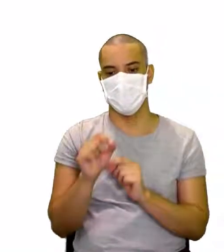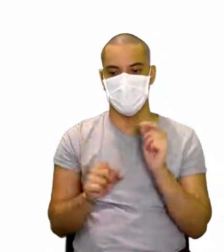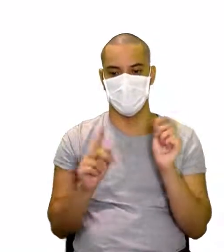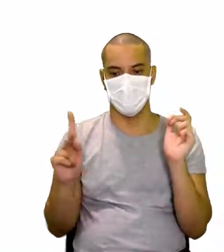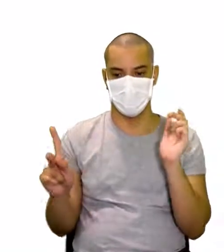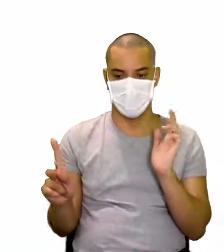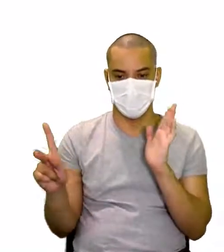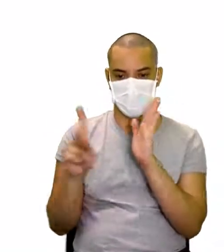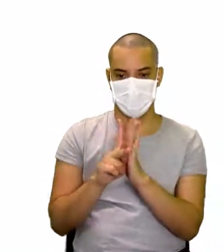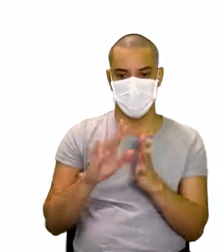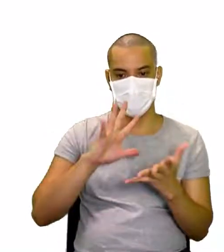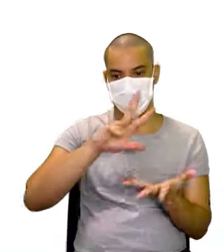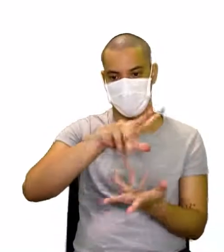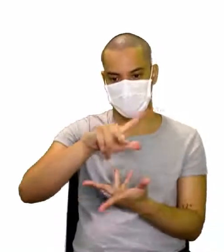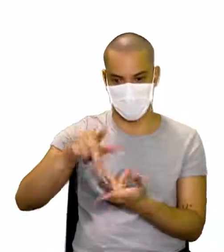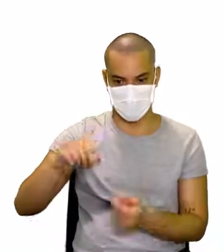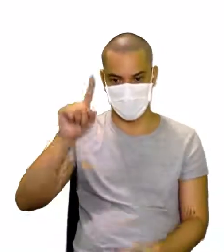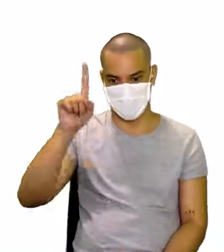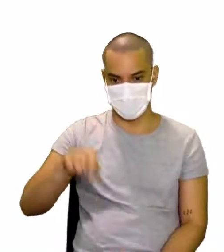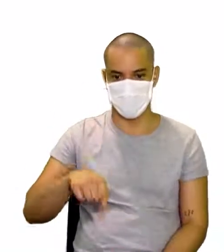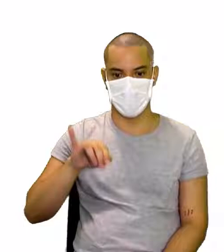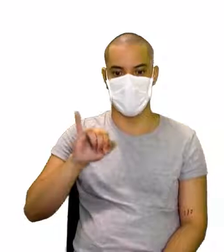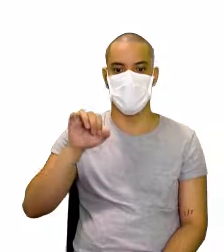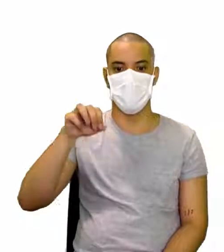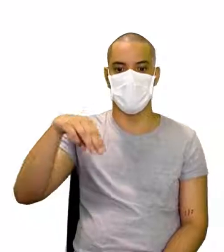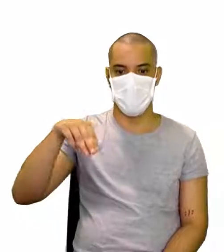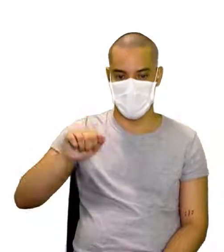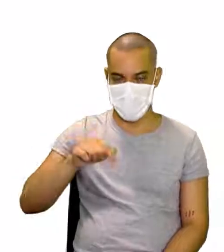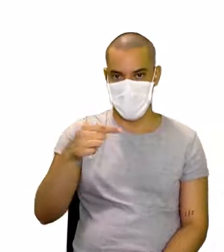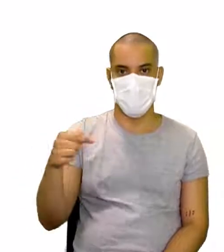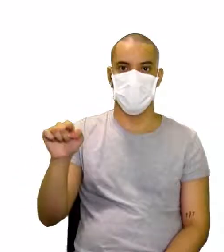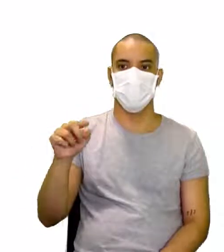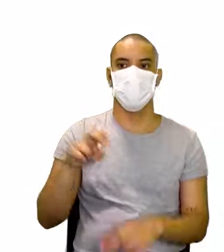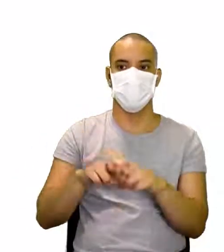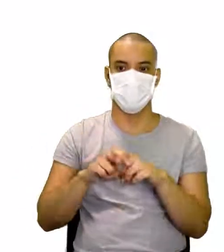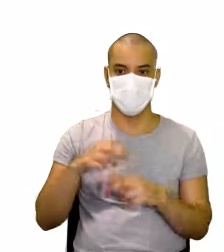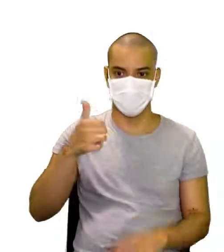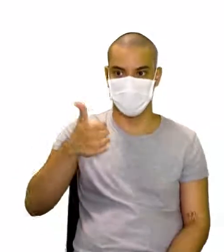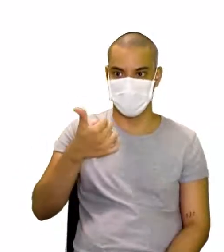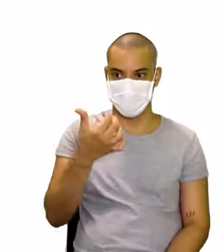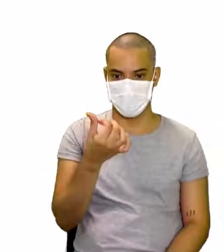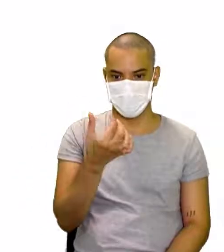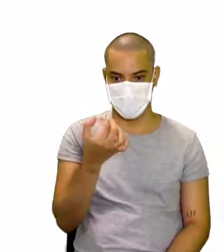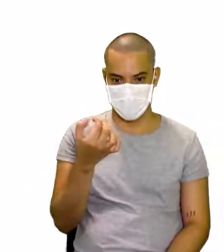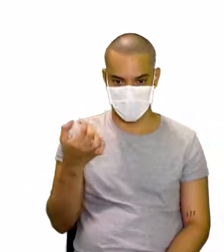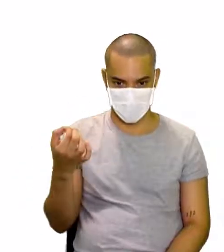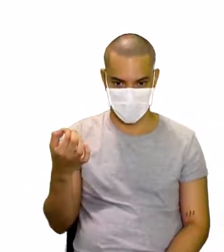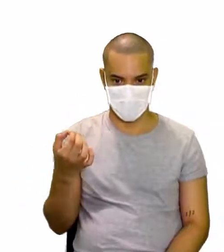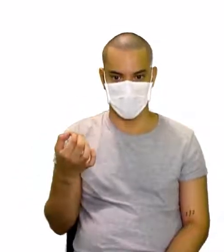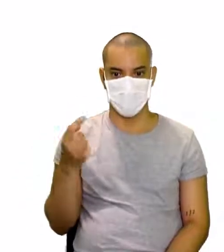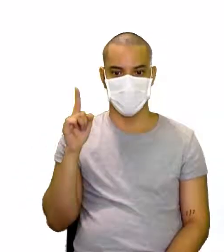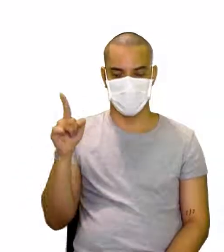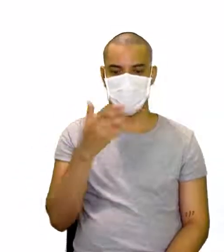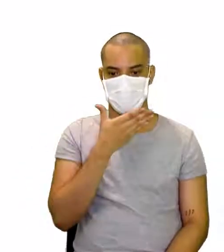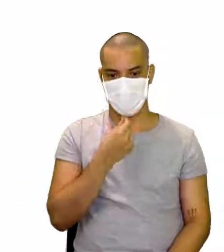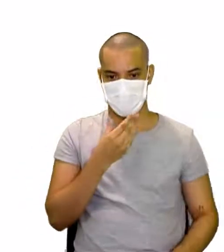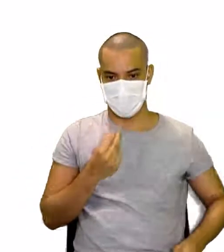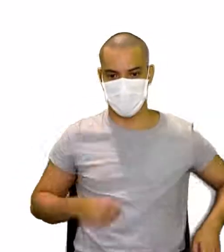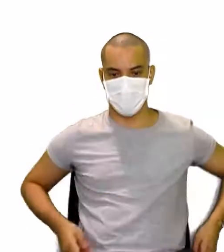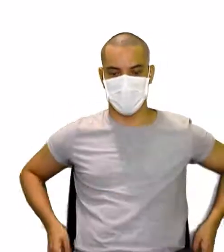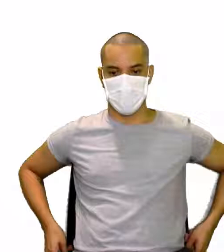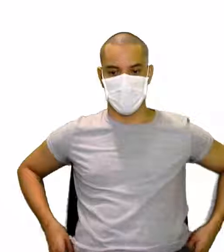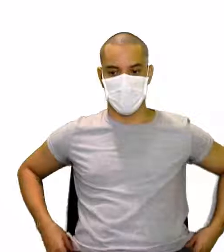o próprio globo terrestre é um grande ímã. Então, lá em 1600, o William Gilbert, que